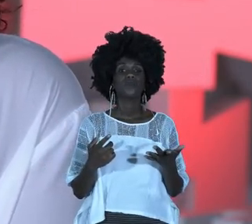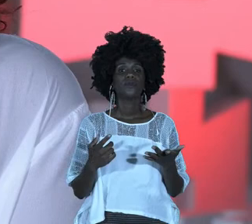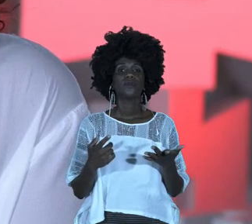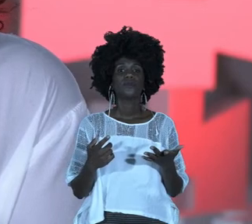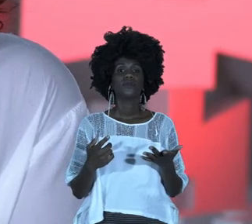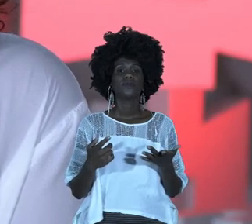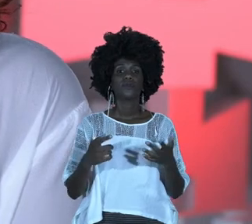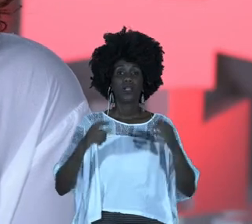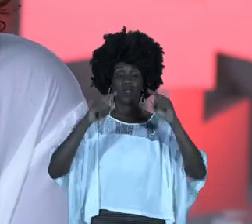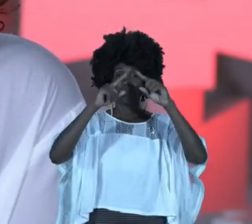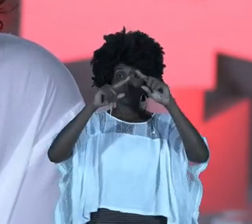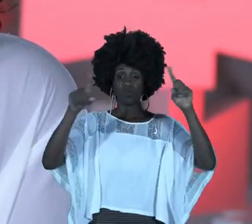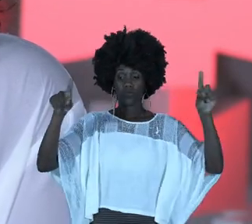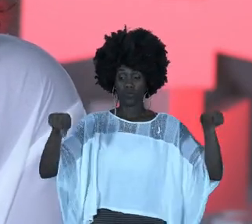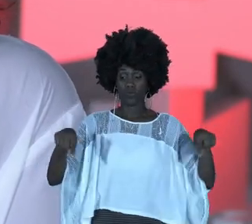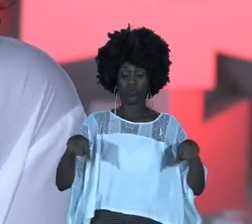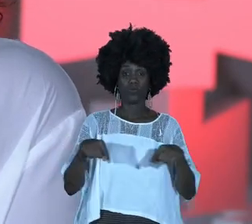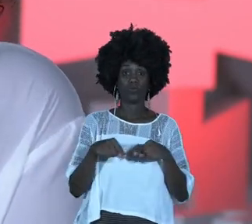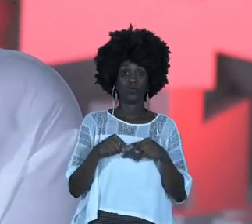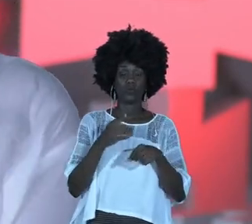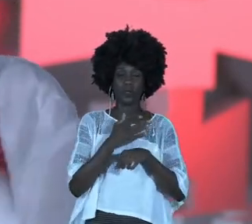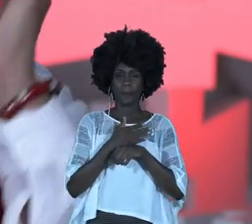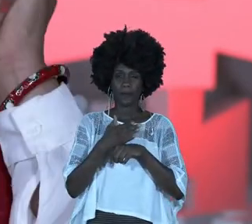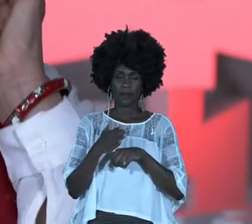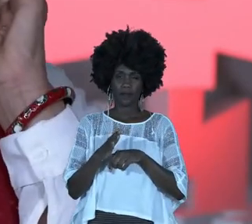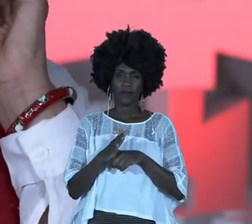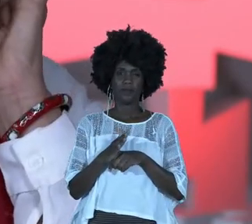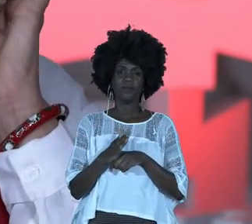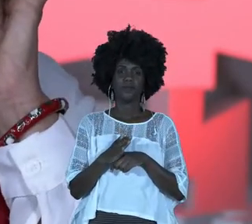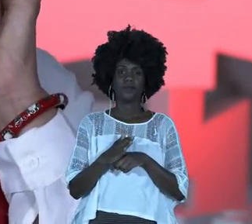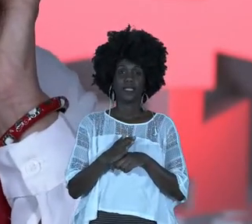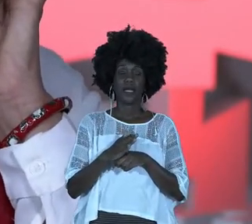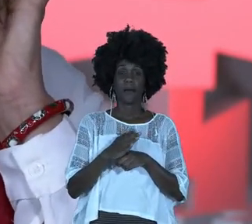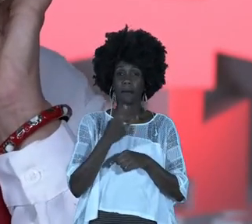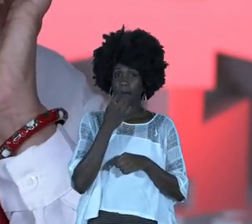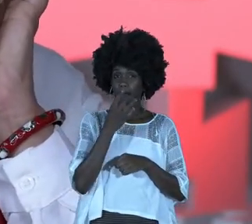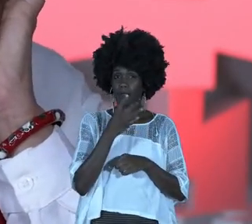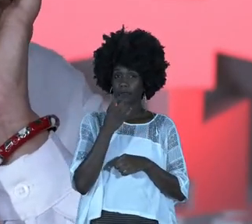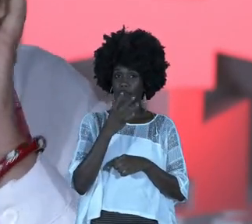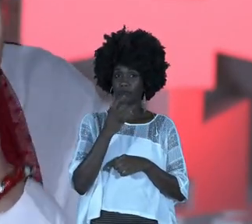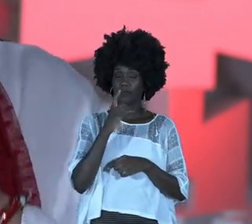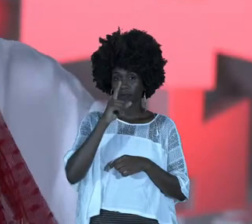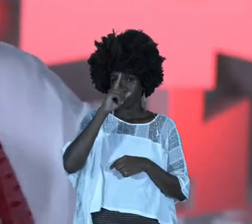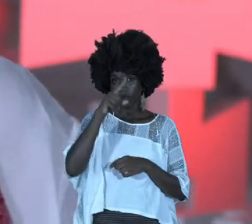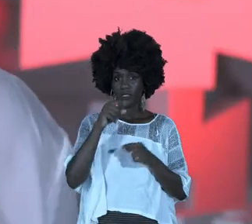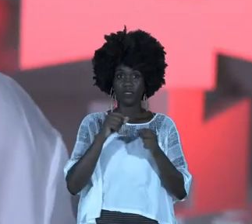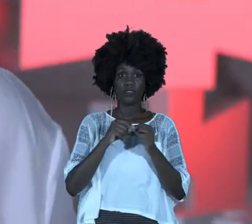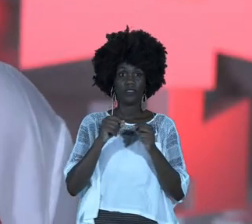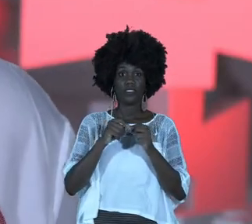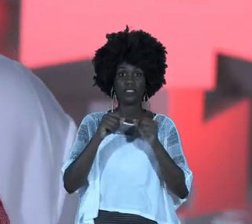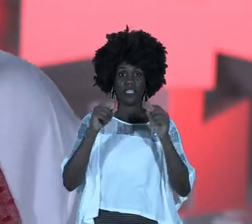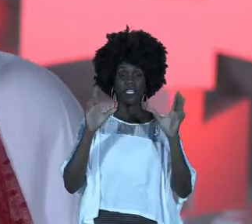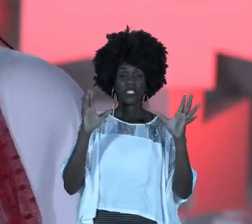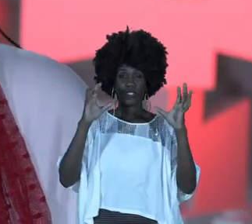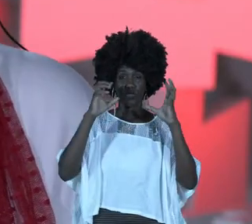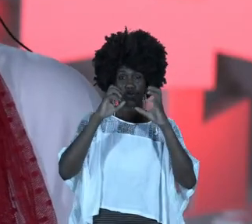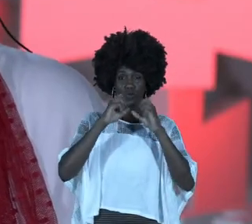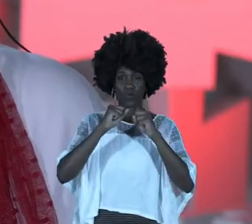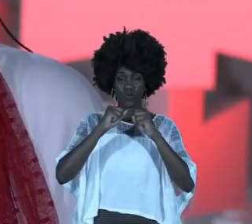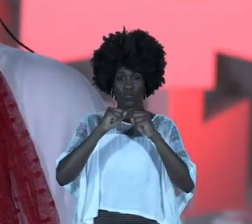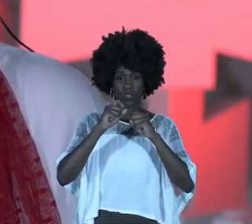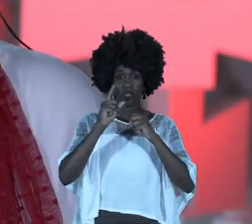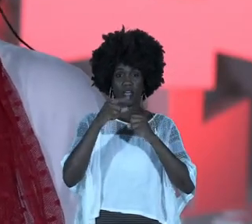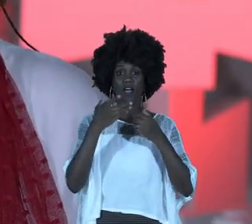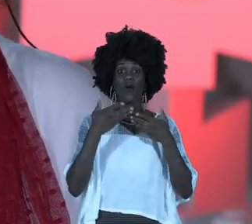numa placa branca, plástica, eu mandei fazer, numa sala escura. Então isso